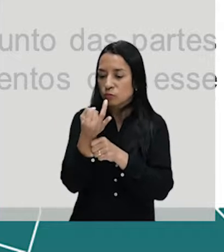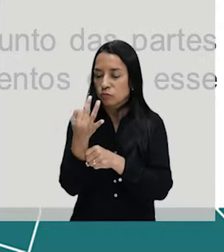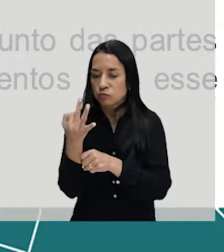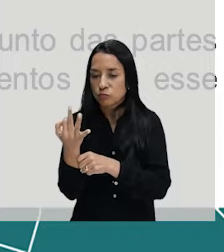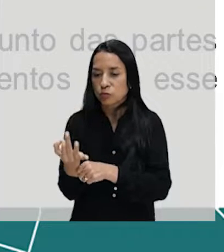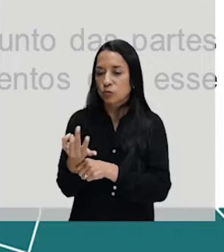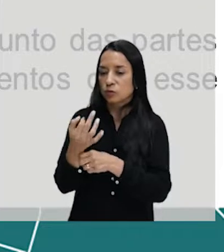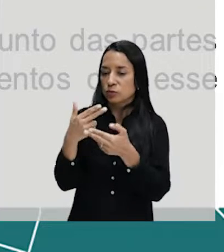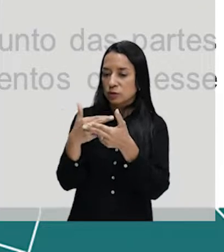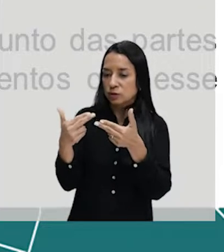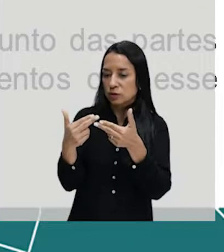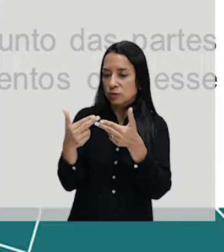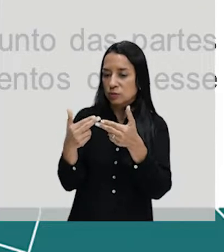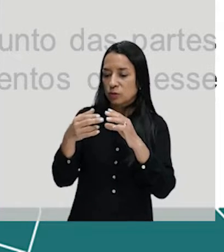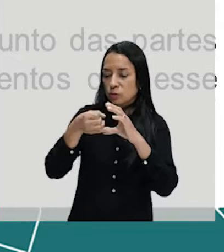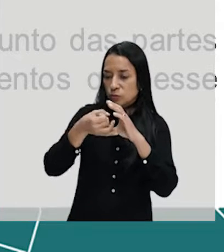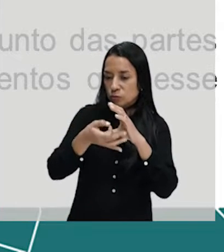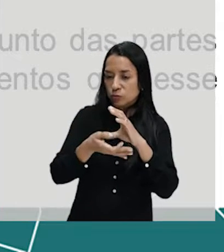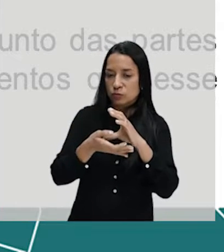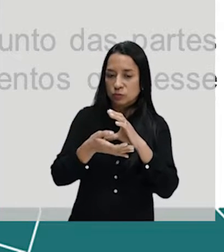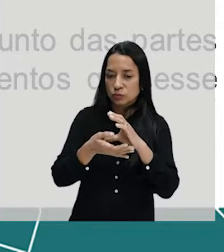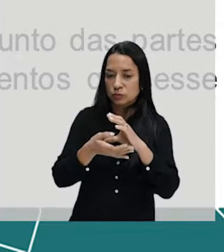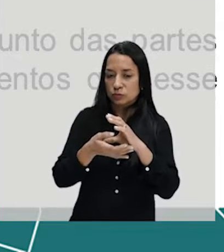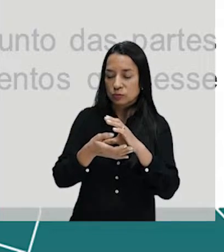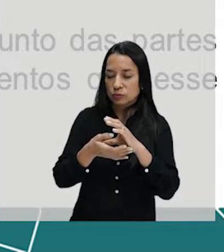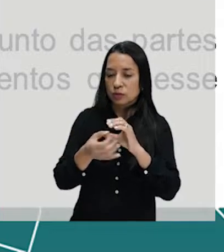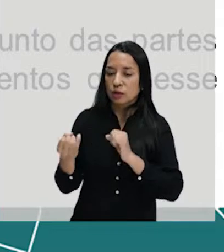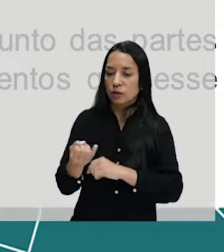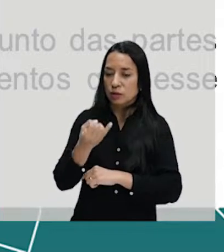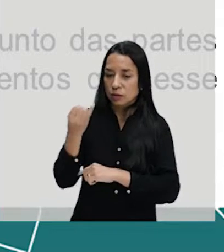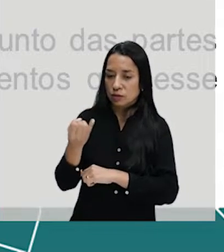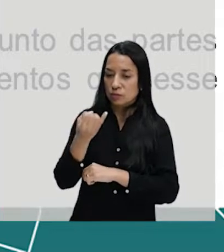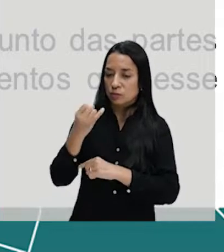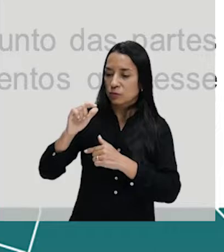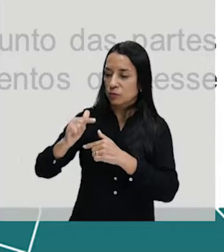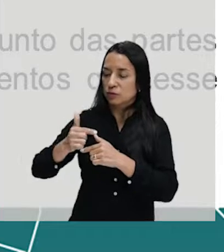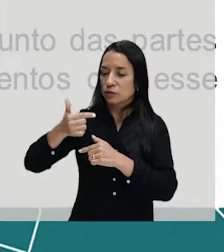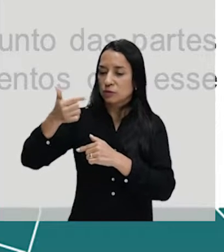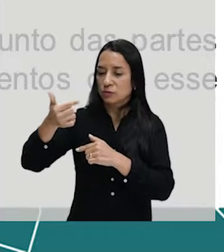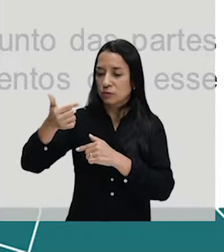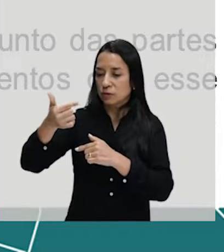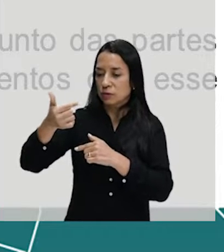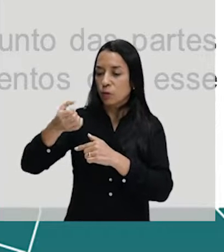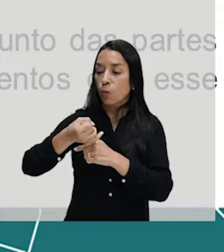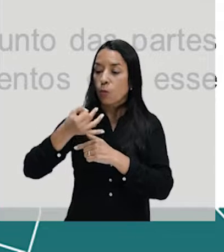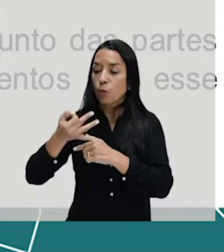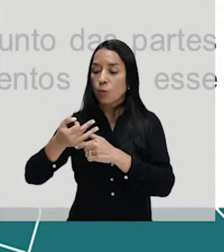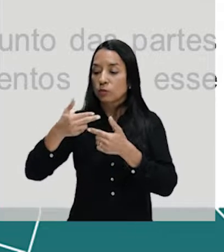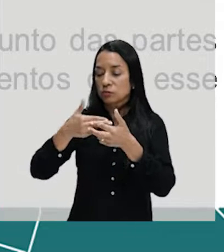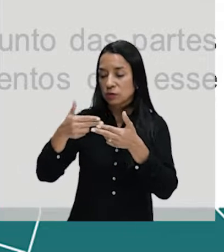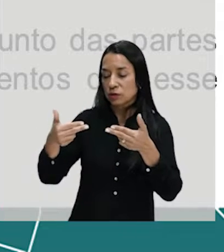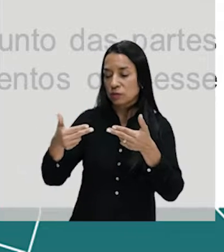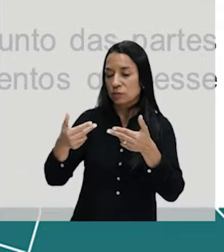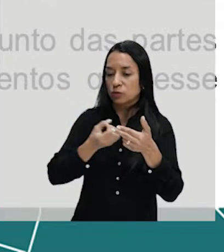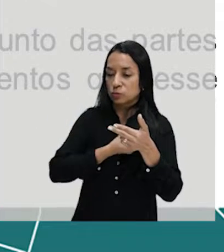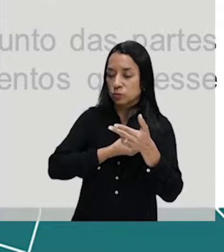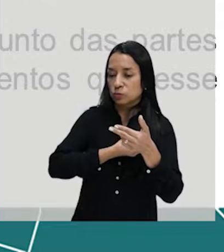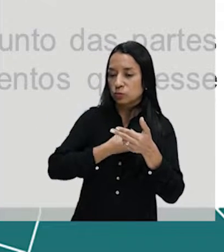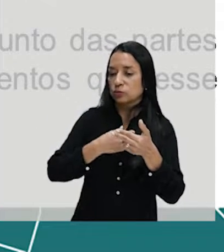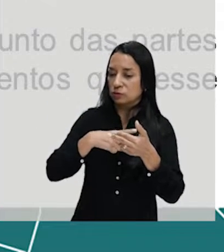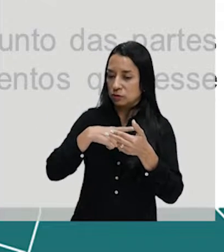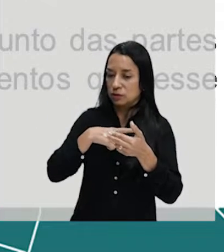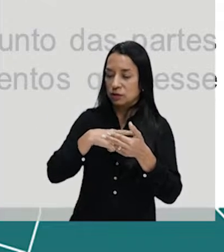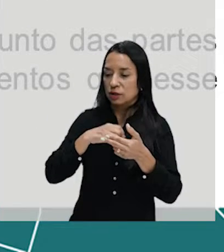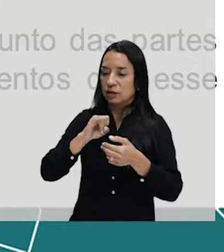de elementos do conjunto das partes é suficiente né você é levar ao quadrado A quantidade de elementos né que esse conjunto possui